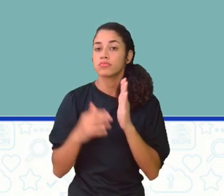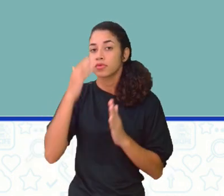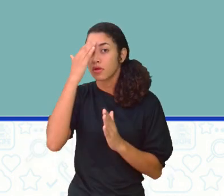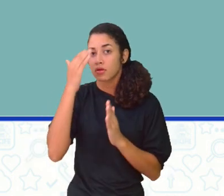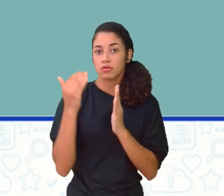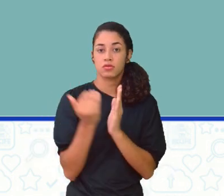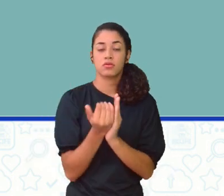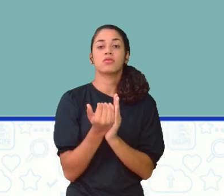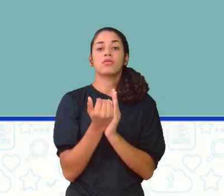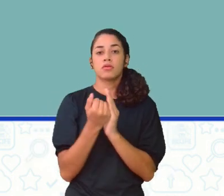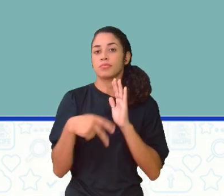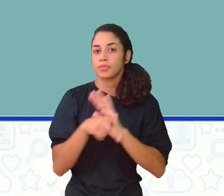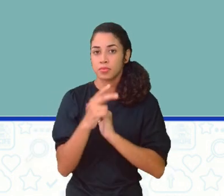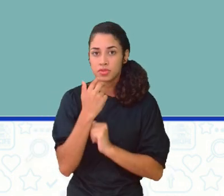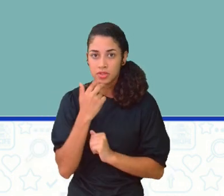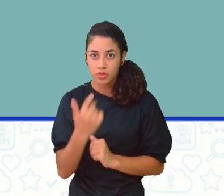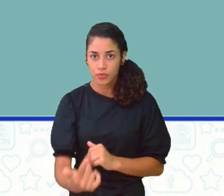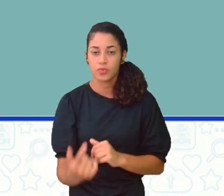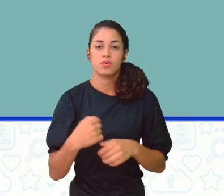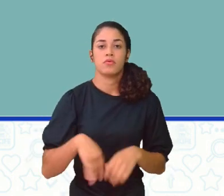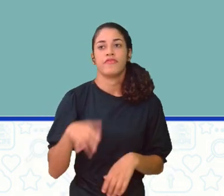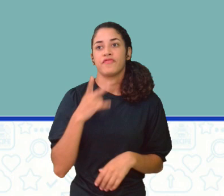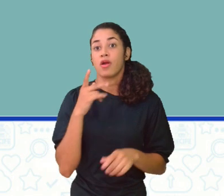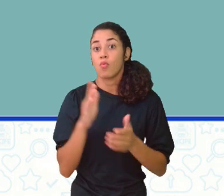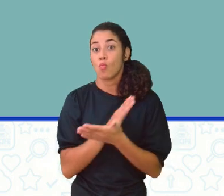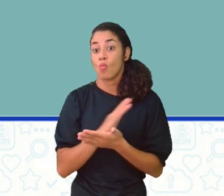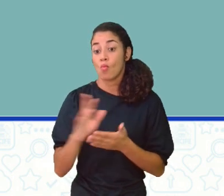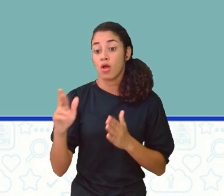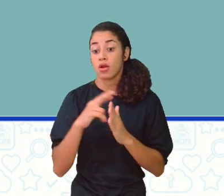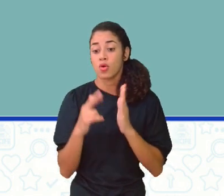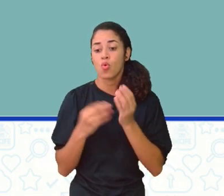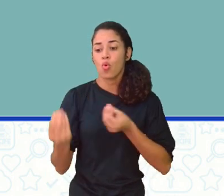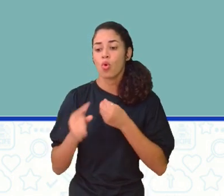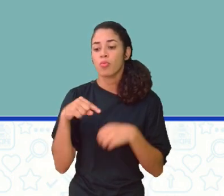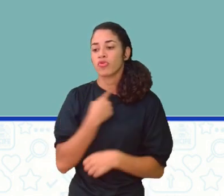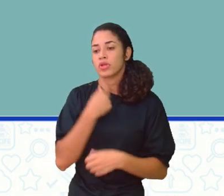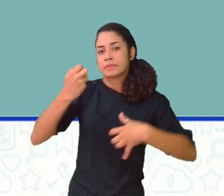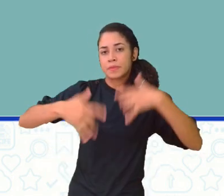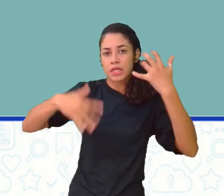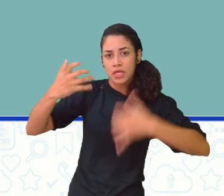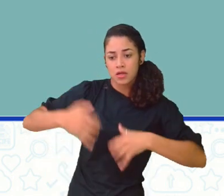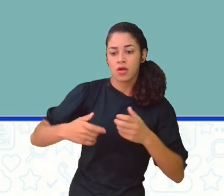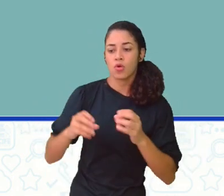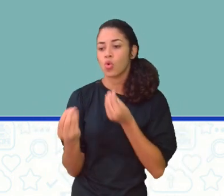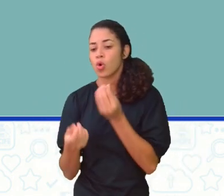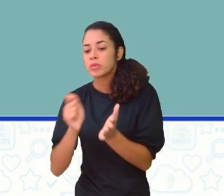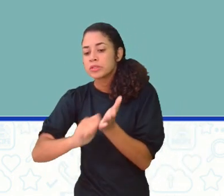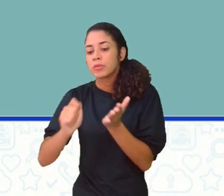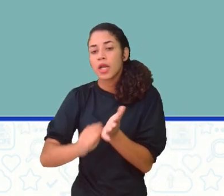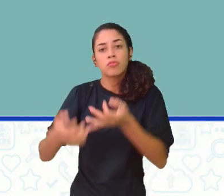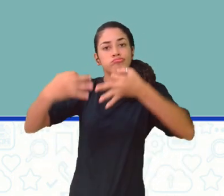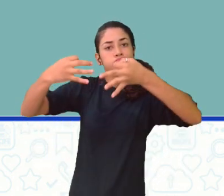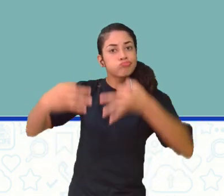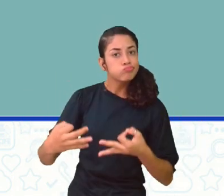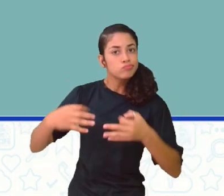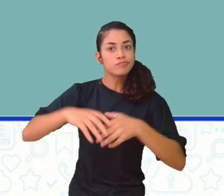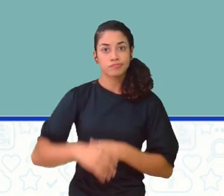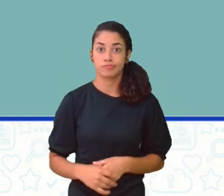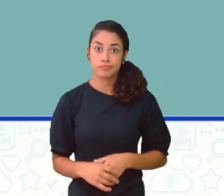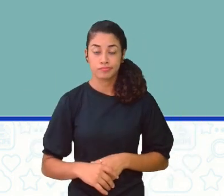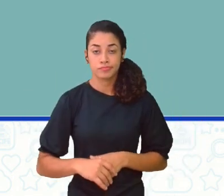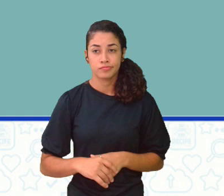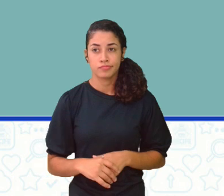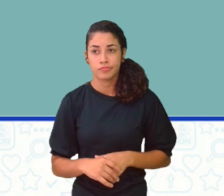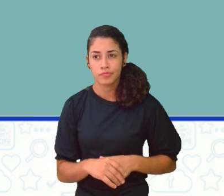língua, indicando através de suas regras como devemos falar e escrever corretamente. Aqui